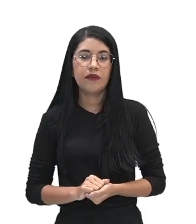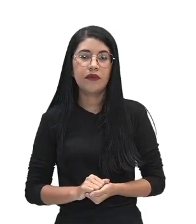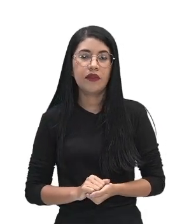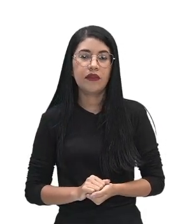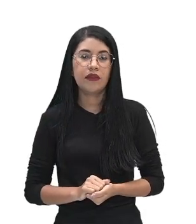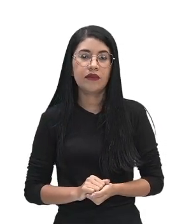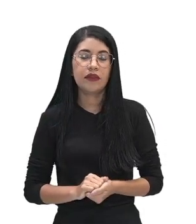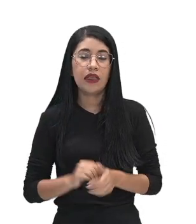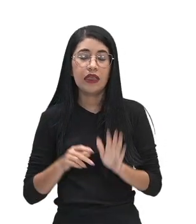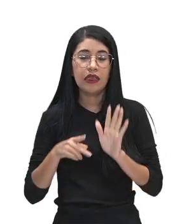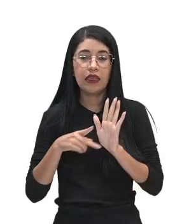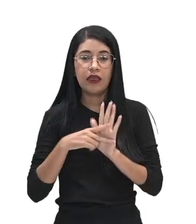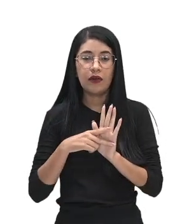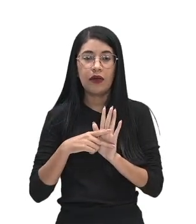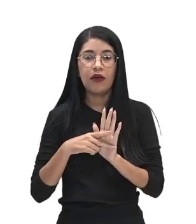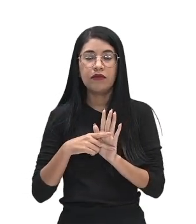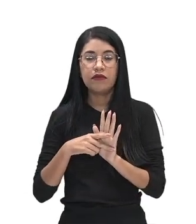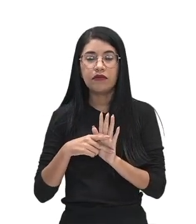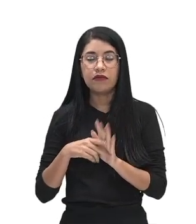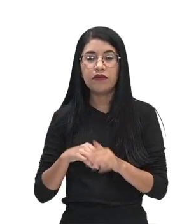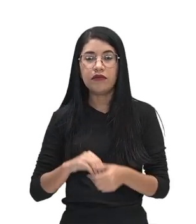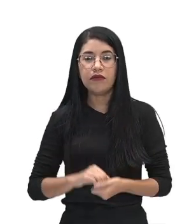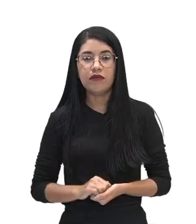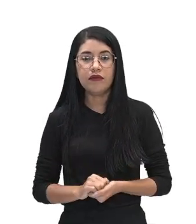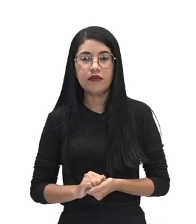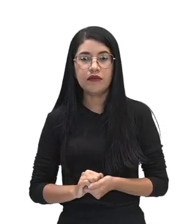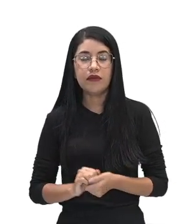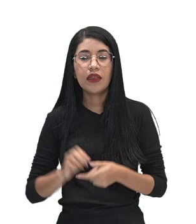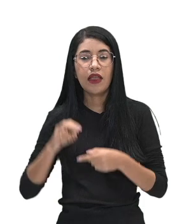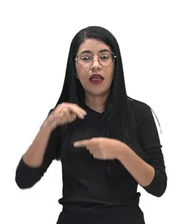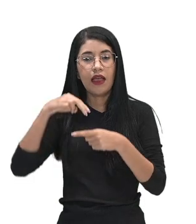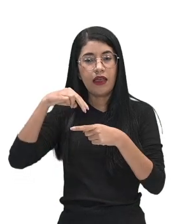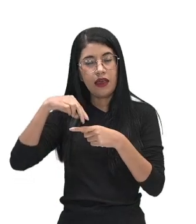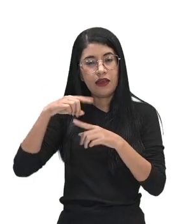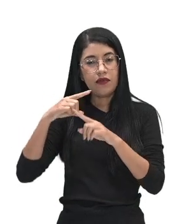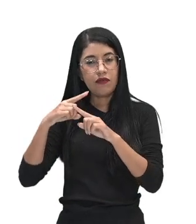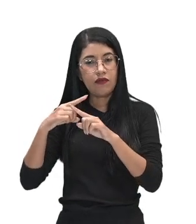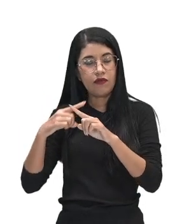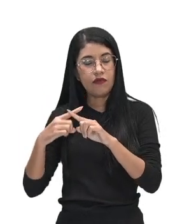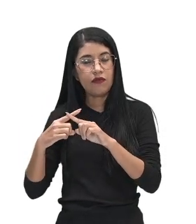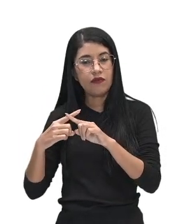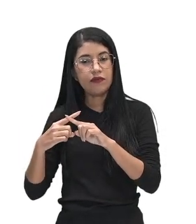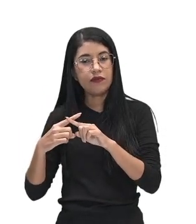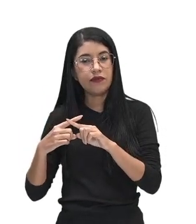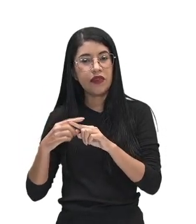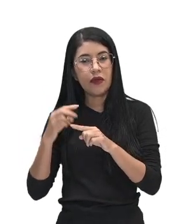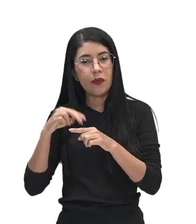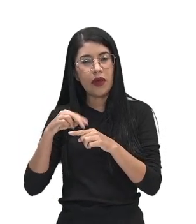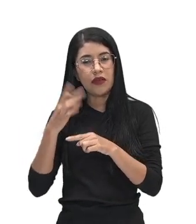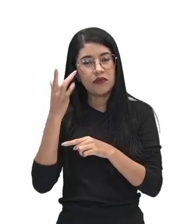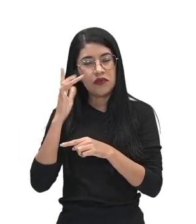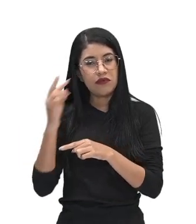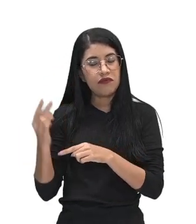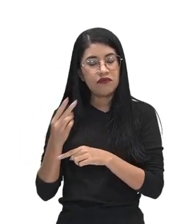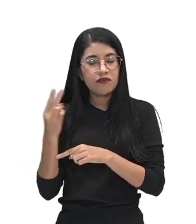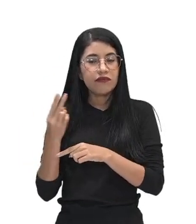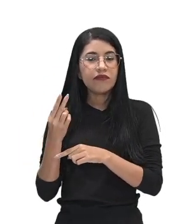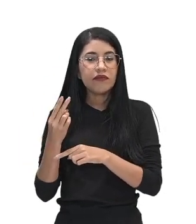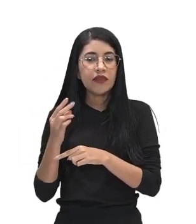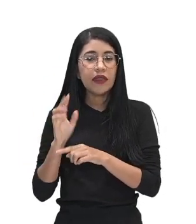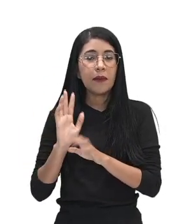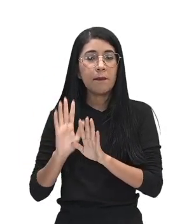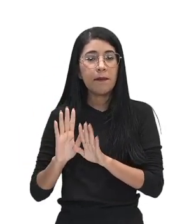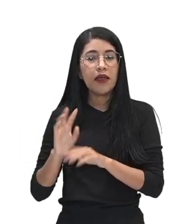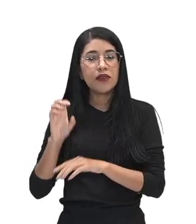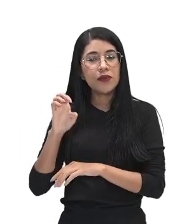aqui é igual ao número de portadores de carga que eu vou encontrar, o N eu não sei quanto é, mas o E eu sei que é